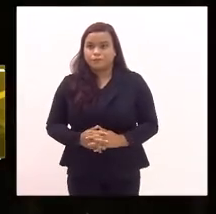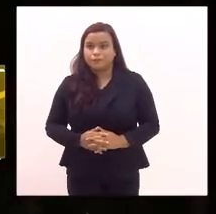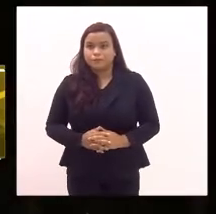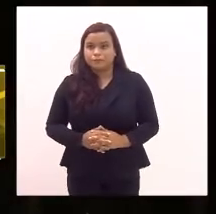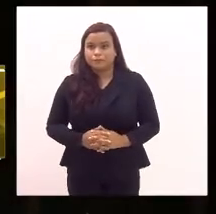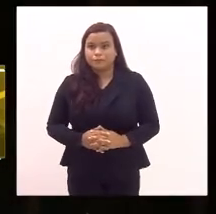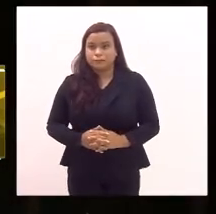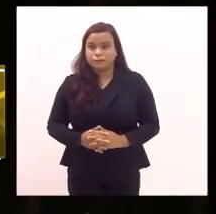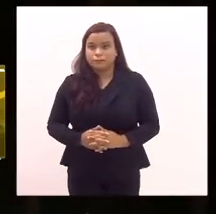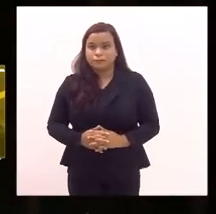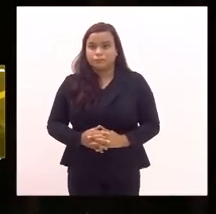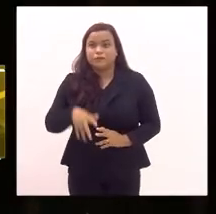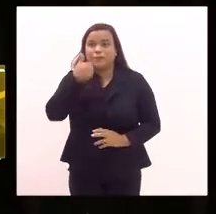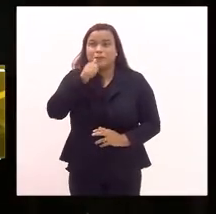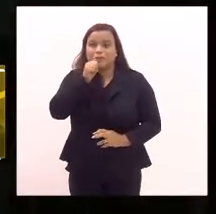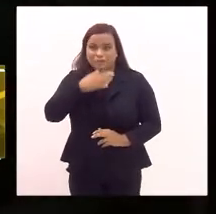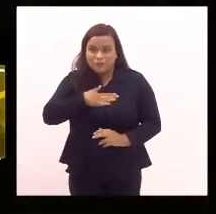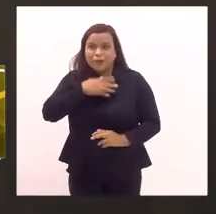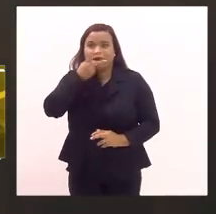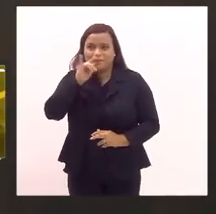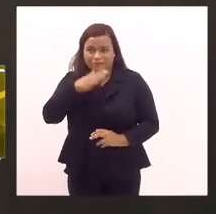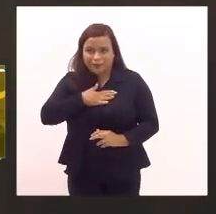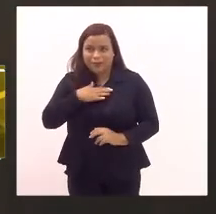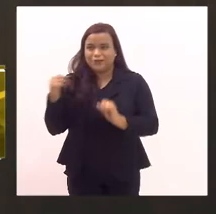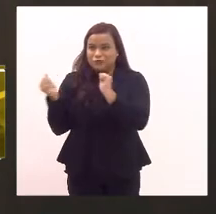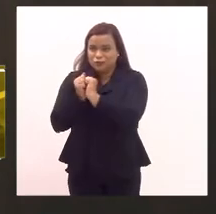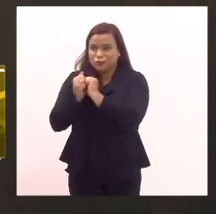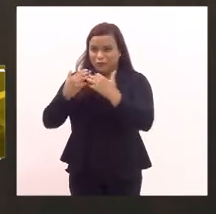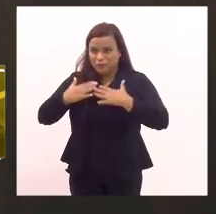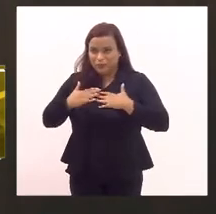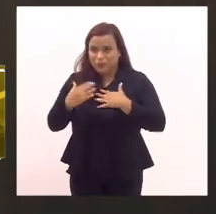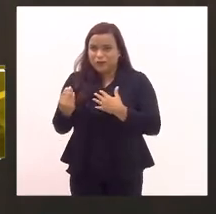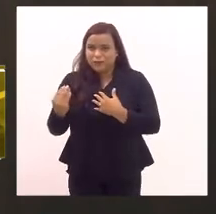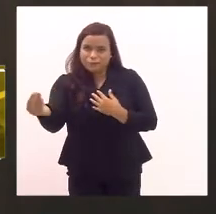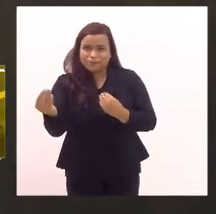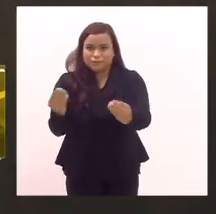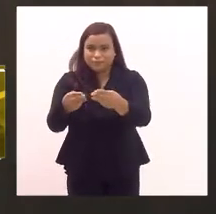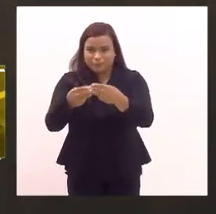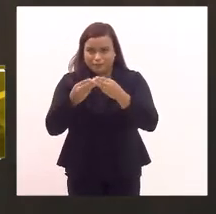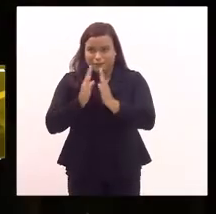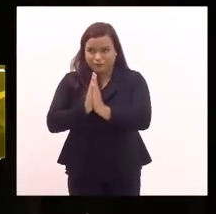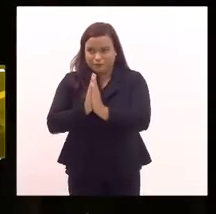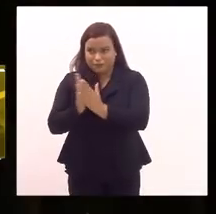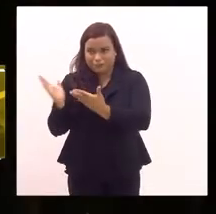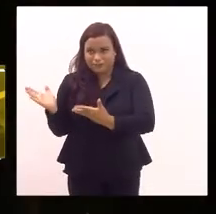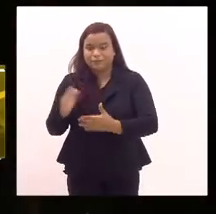Posso deixar de convidar minha mãe e meu pai para estar junto comigo ali, entregando as moções, por favor?